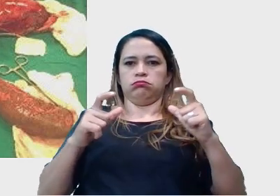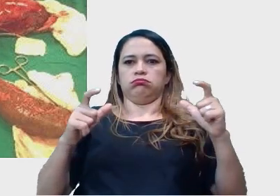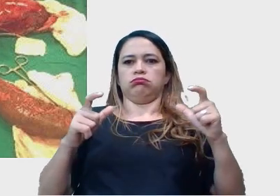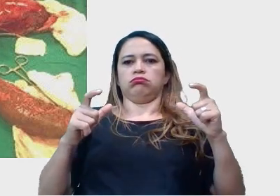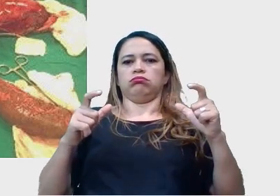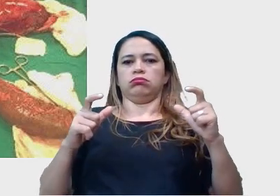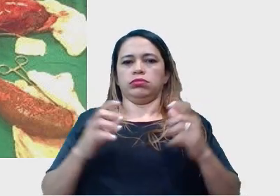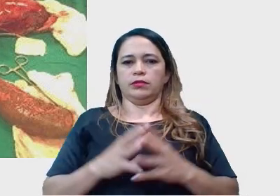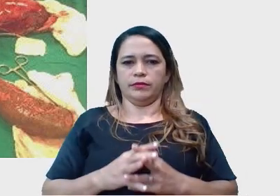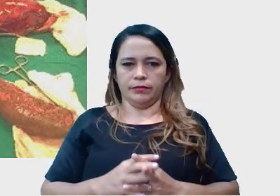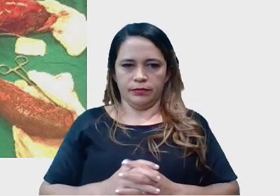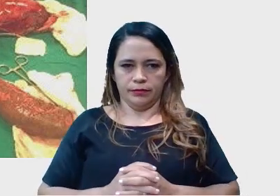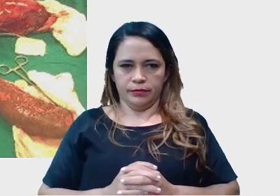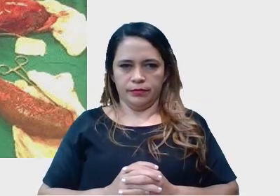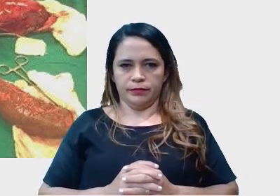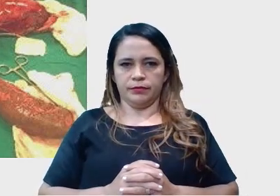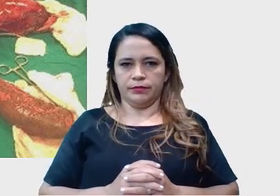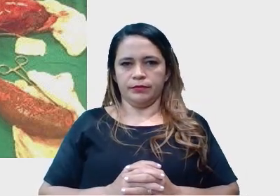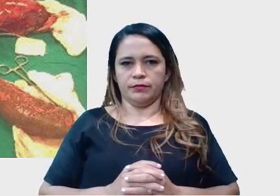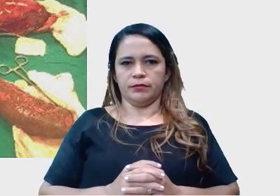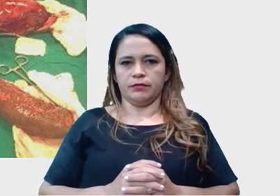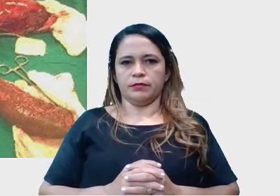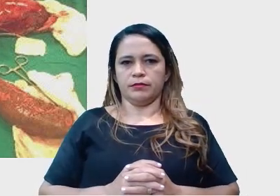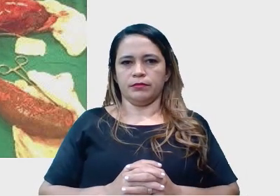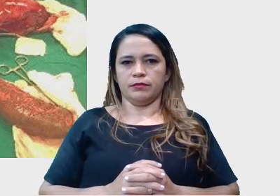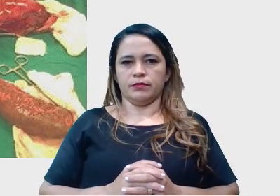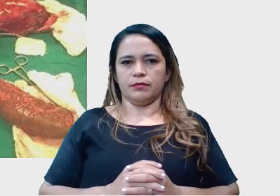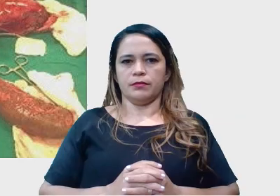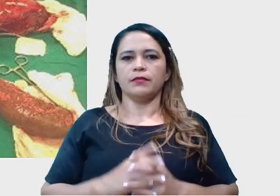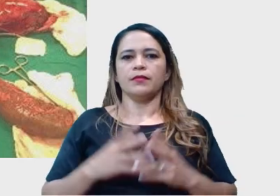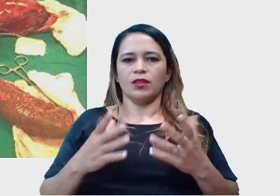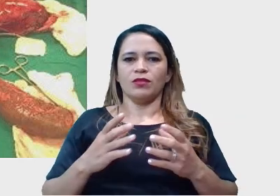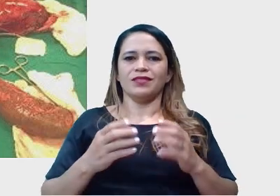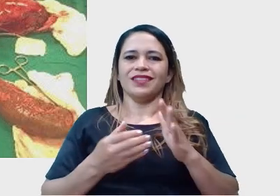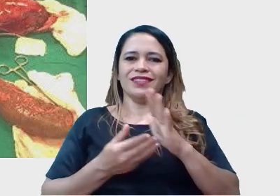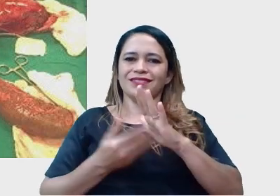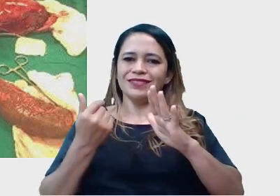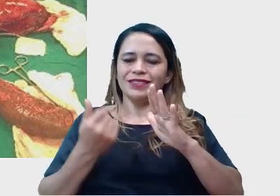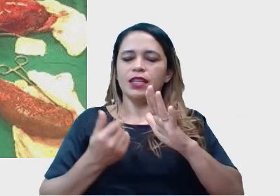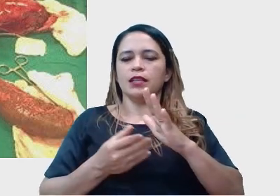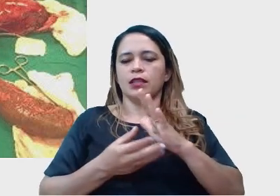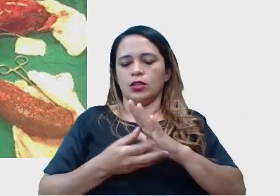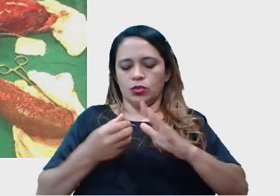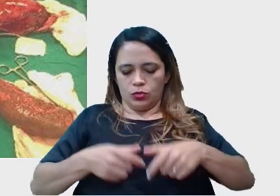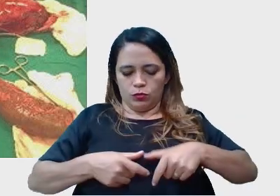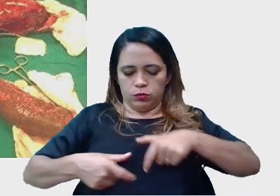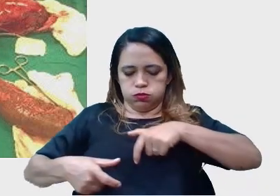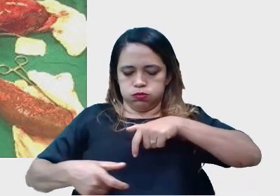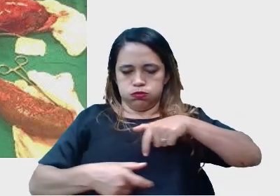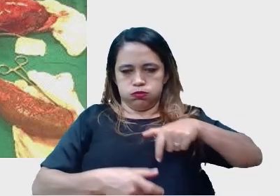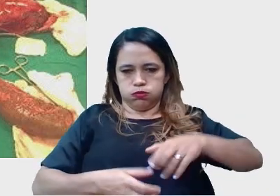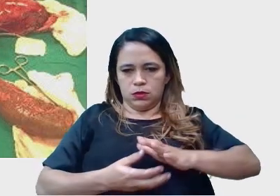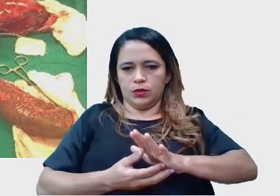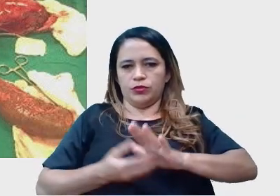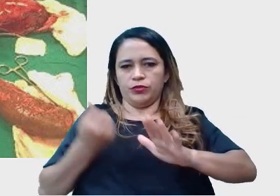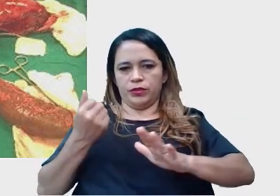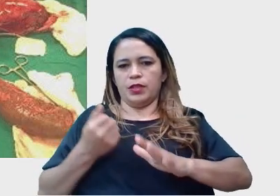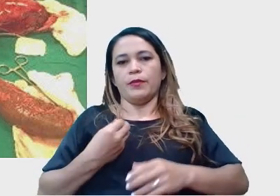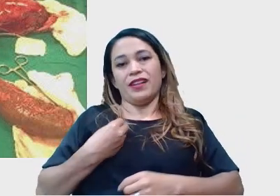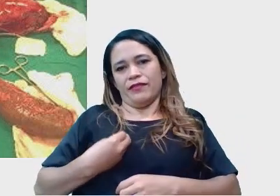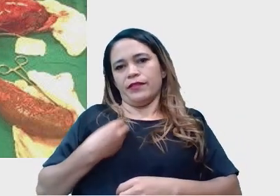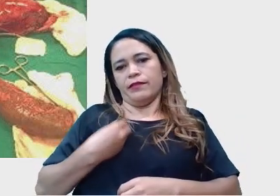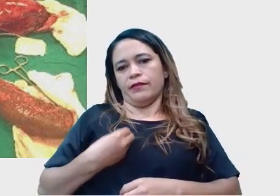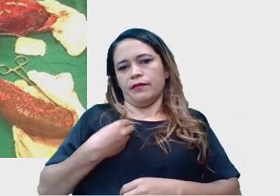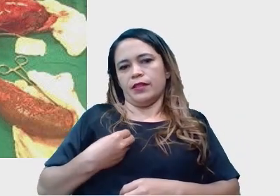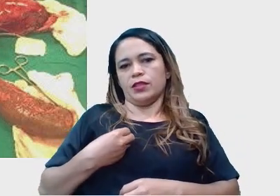com esse tamanho aqui, viu? Tanto que inchou. Nesse caso tem que fazer remoção, tá? Remover o intestino da pessoa para ela conseguir viver